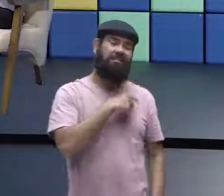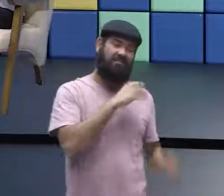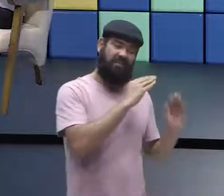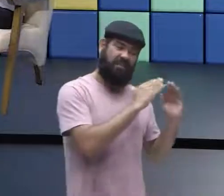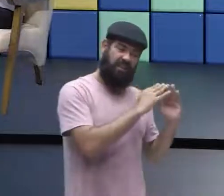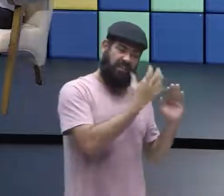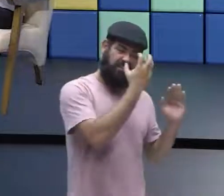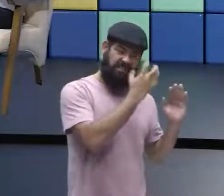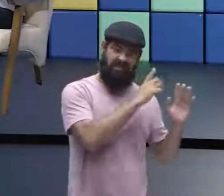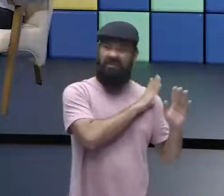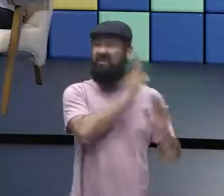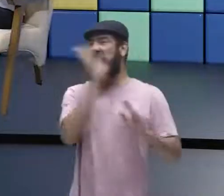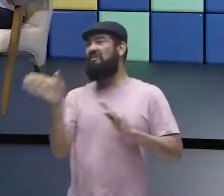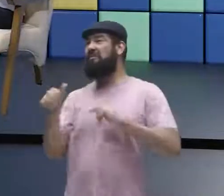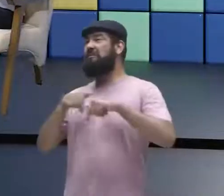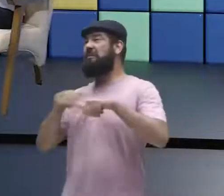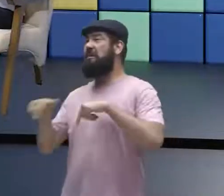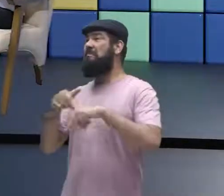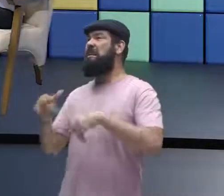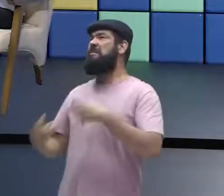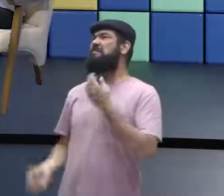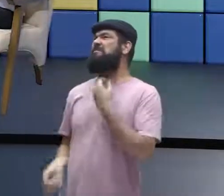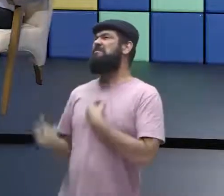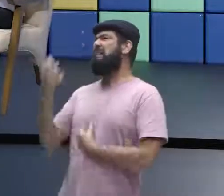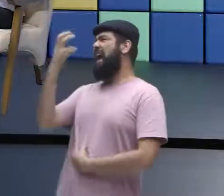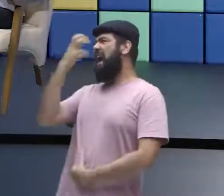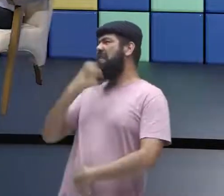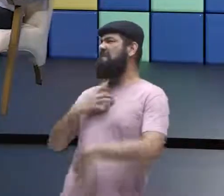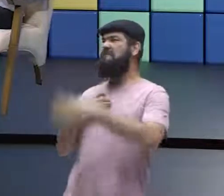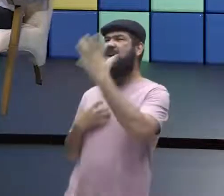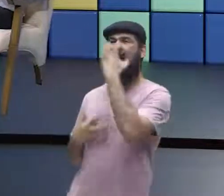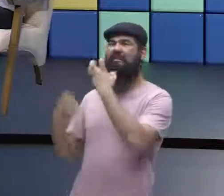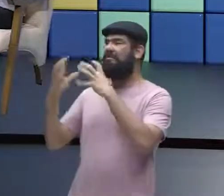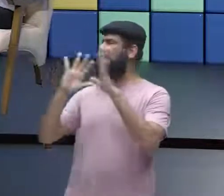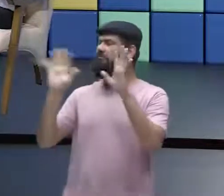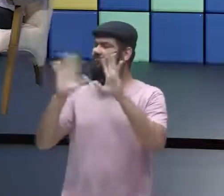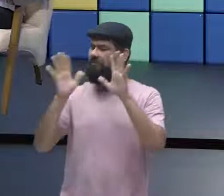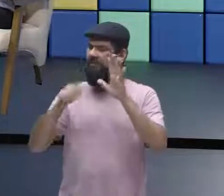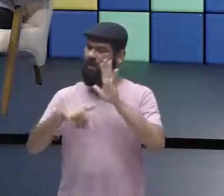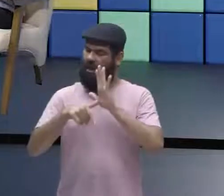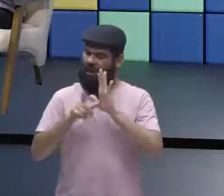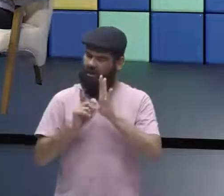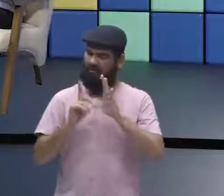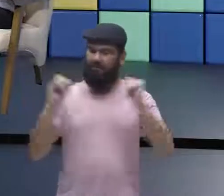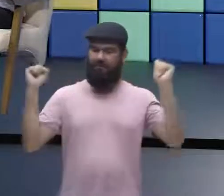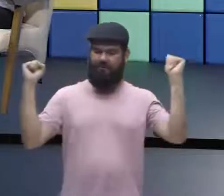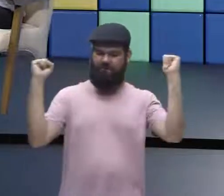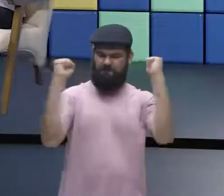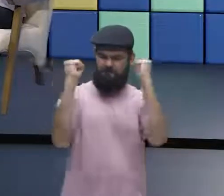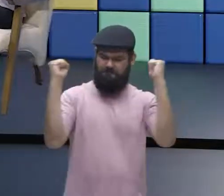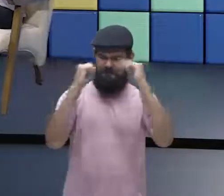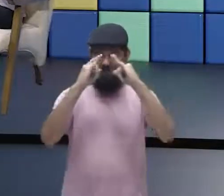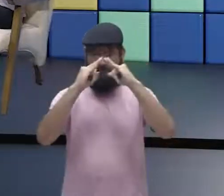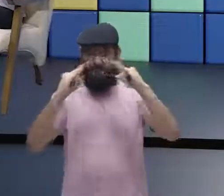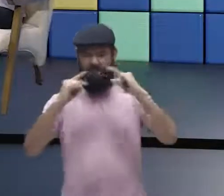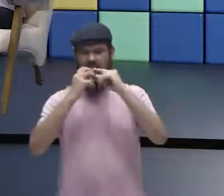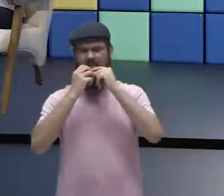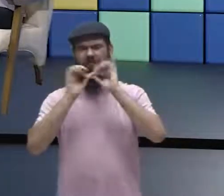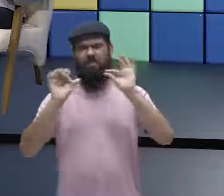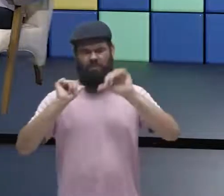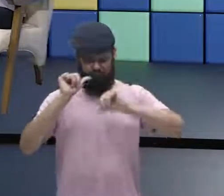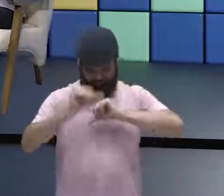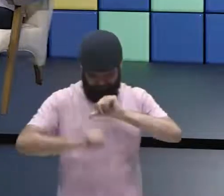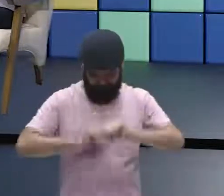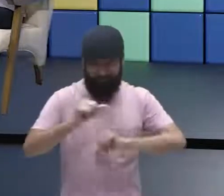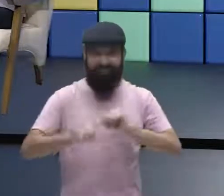talvez eu não tivesse extravasado, né? Aquela tensão daquele período, assim. E assim, quando a gente faz